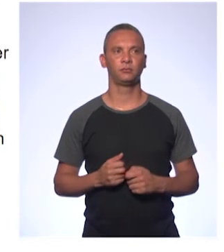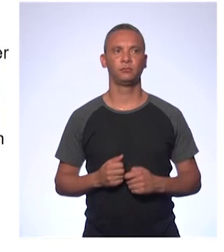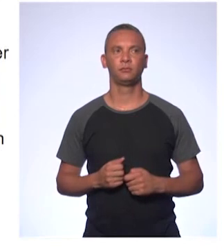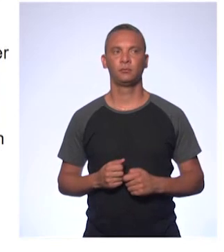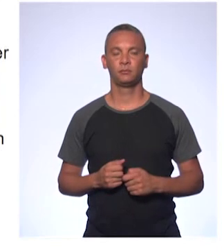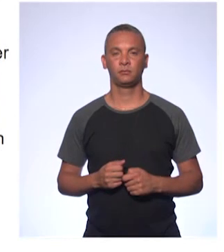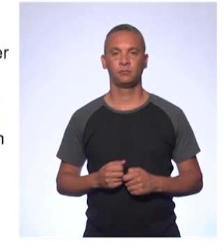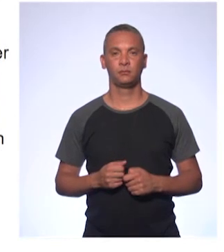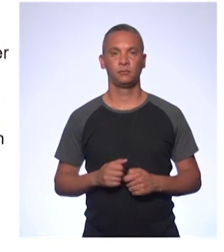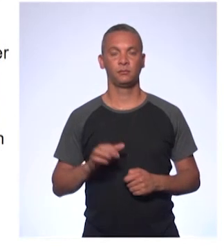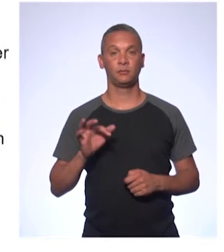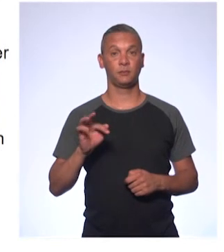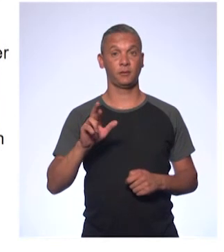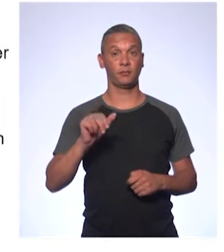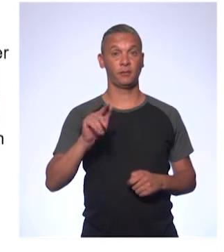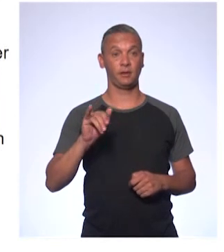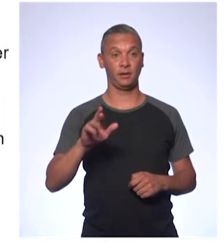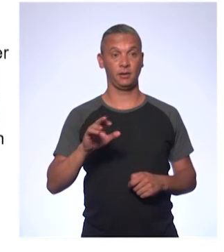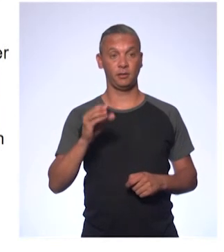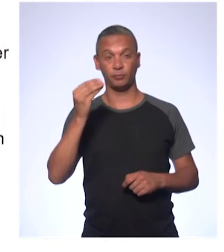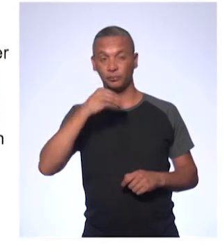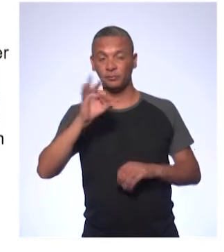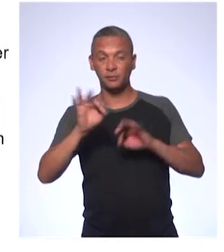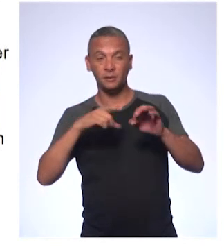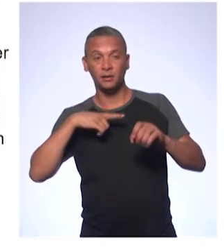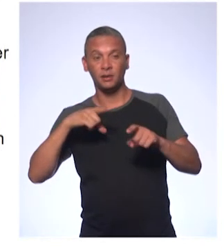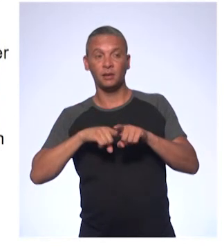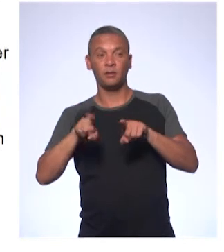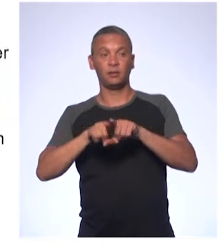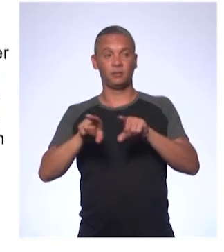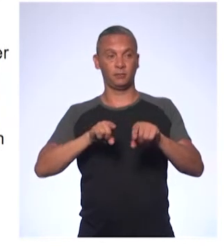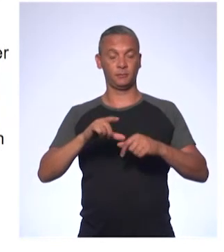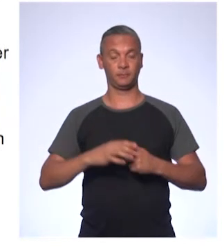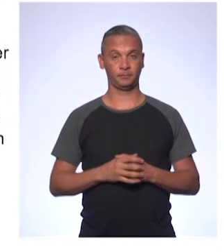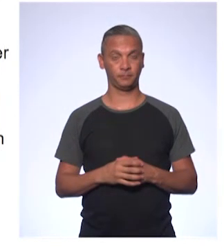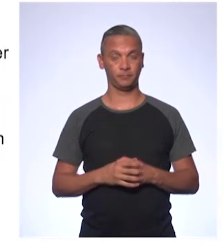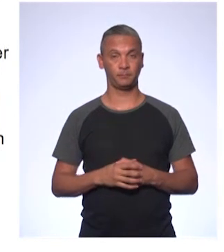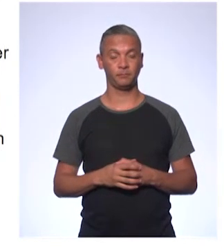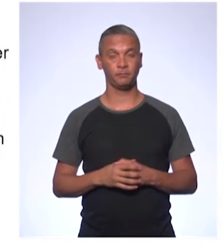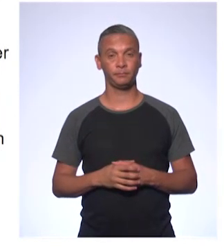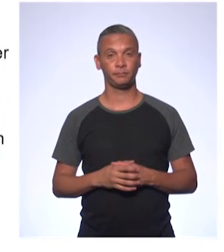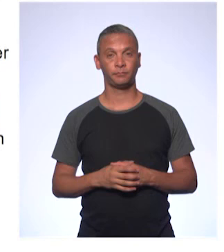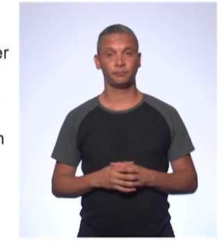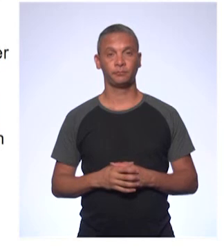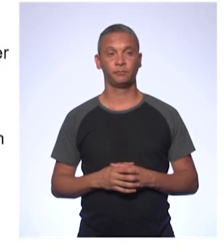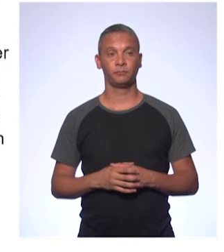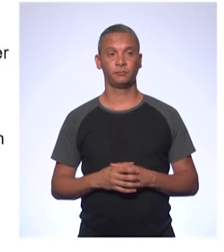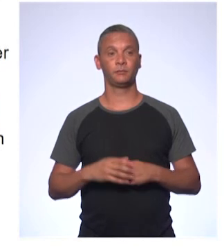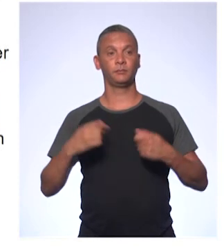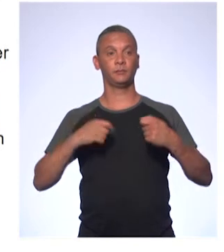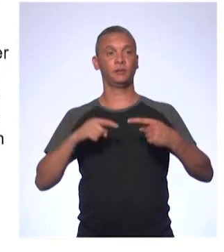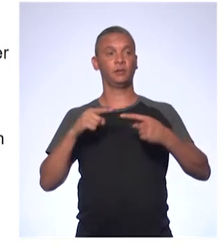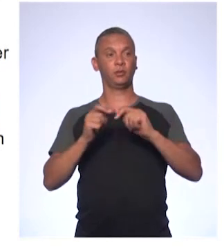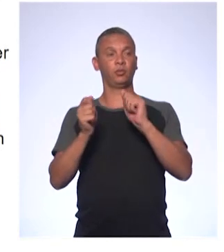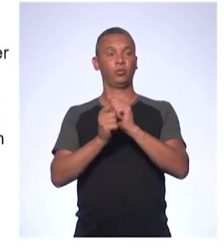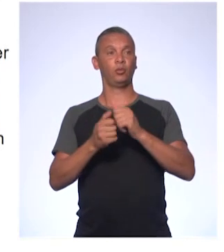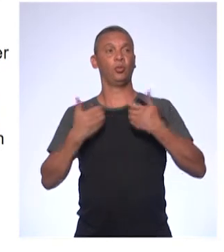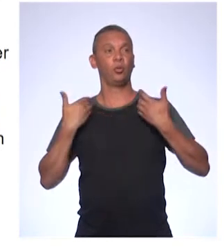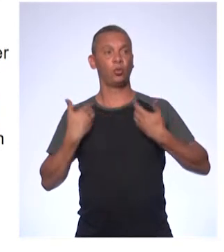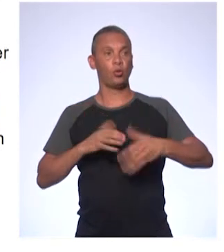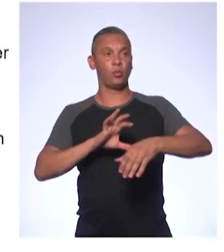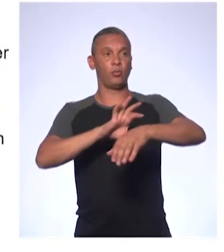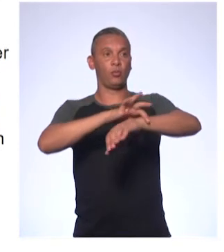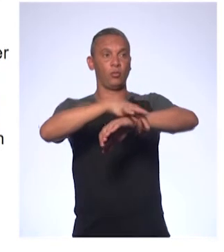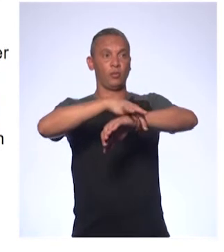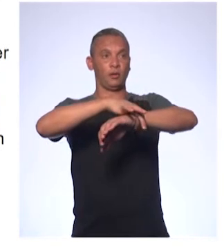pedaço frágil, né? E precário de ti mesmo. E que necessita estar ali pregado outra vez.